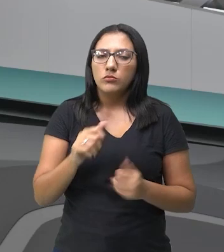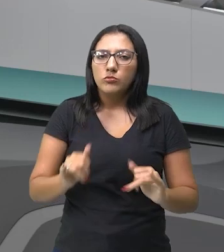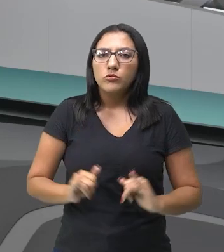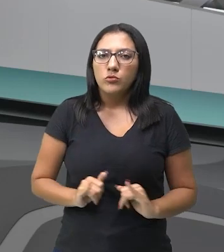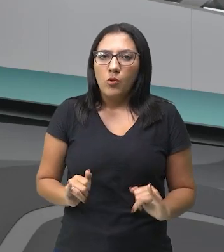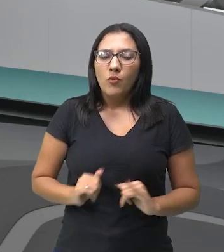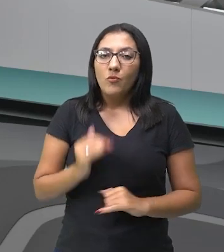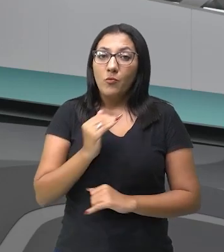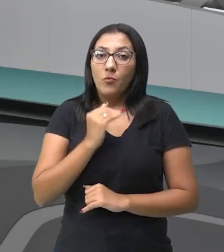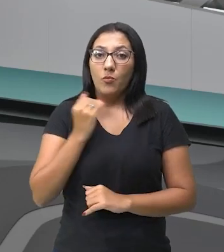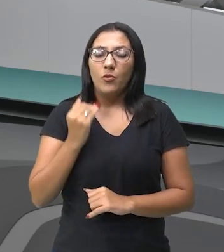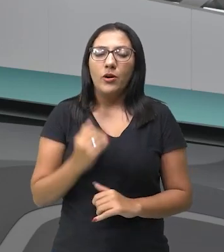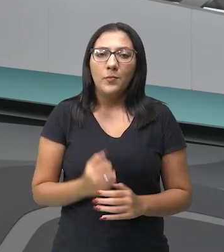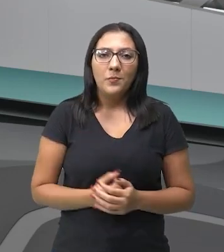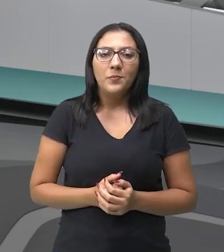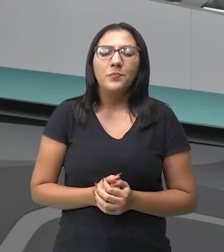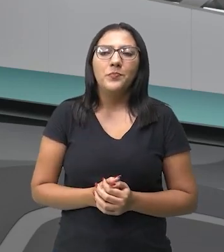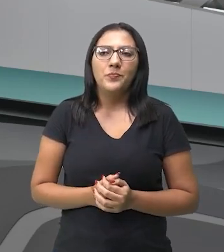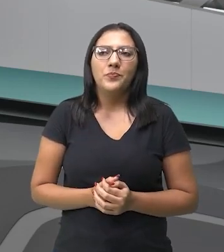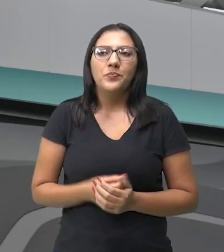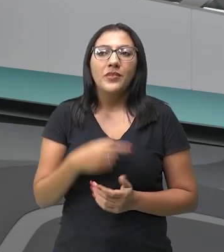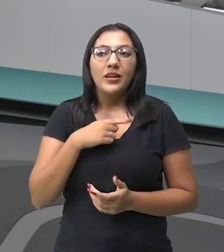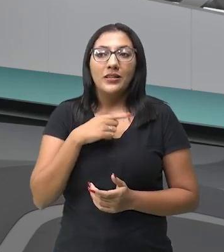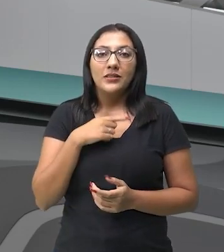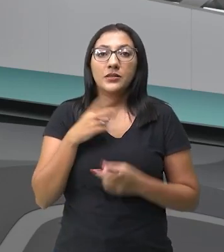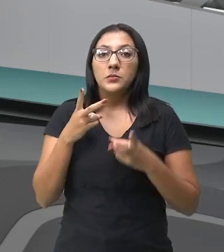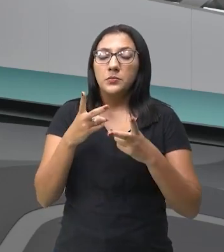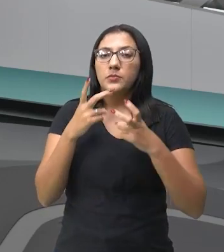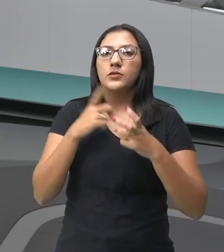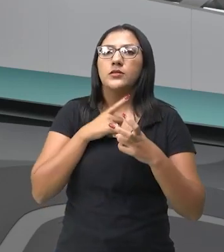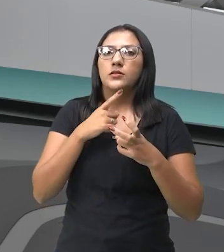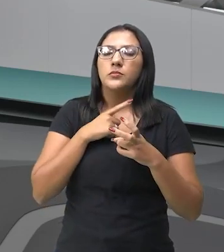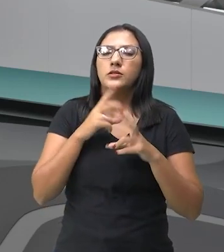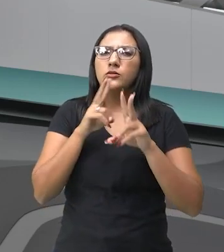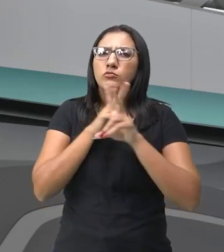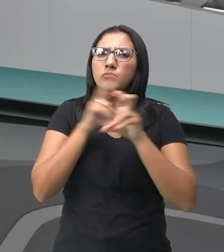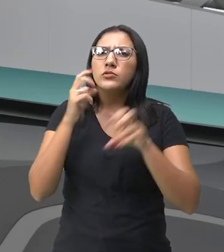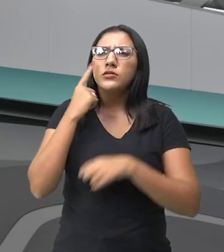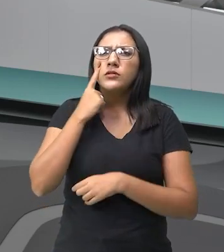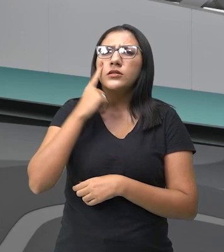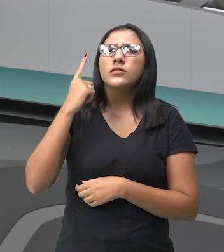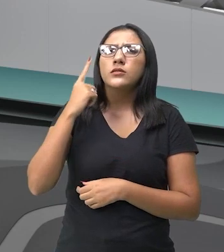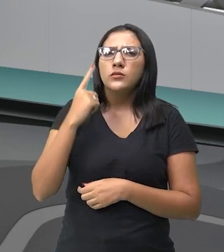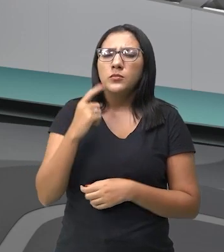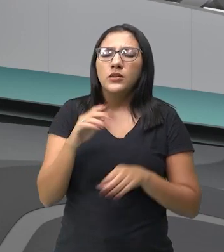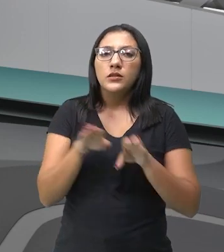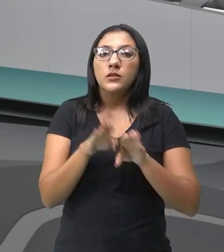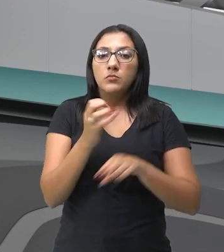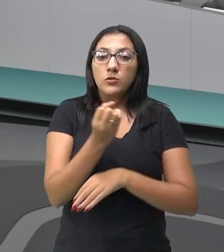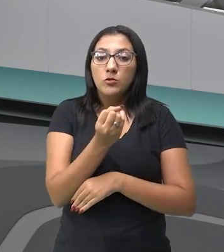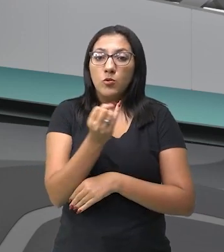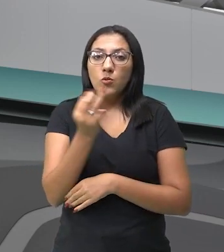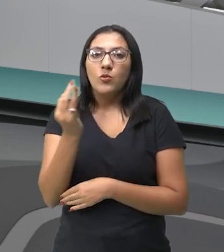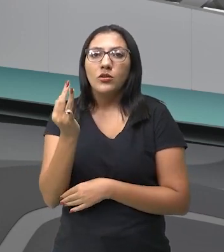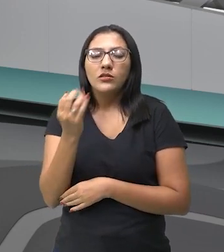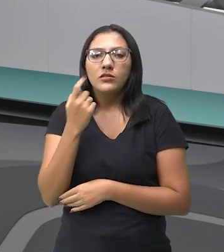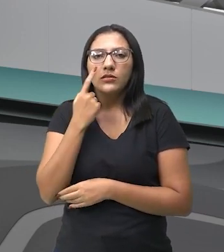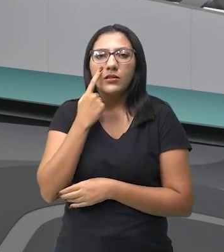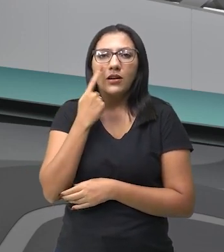8 milhões. Notem só essa informação. E aí, notem também que ele fala